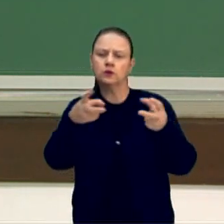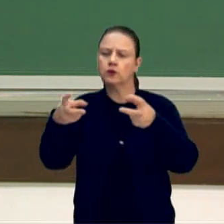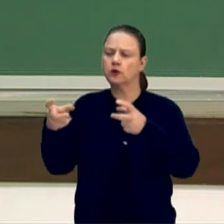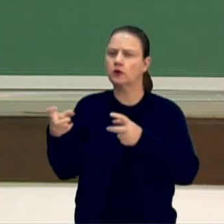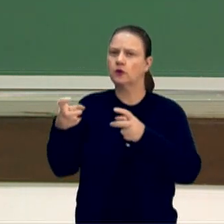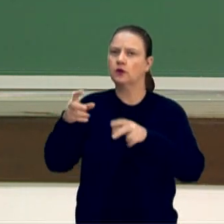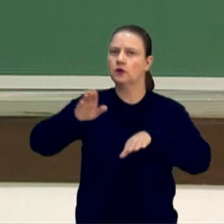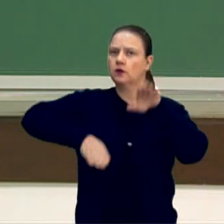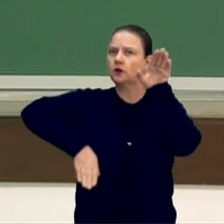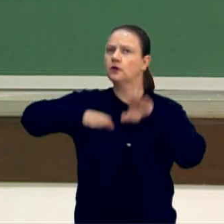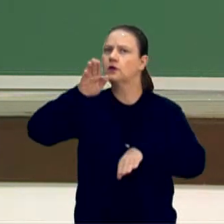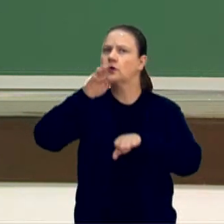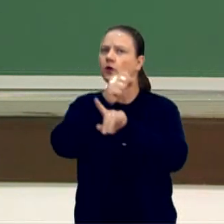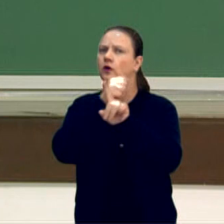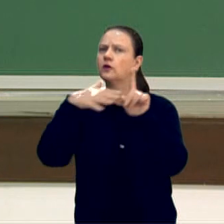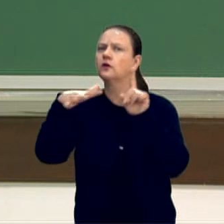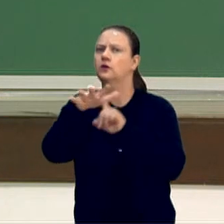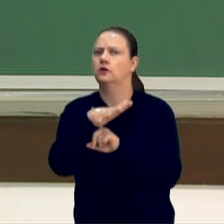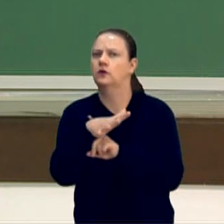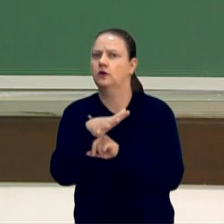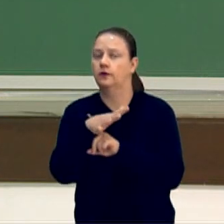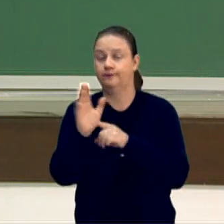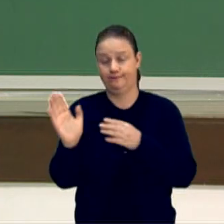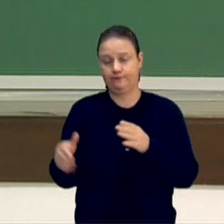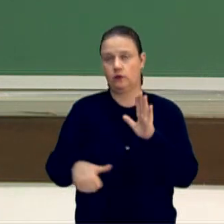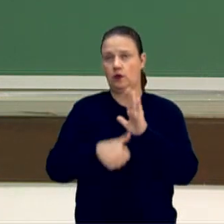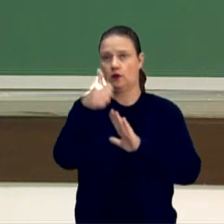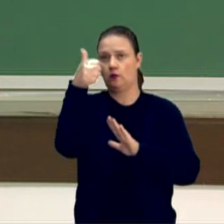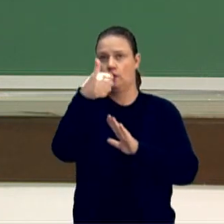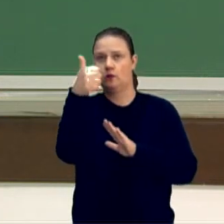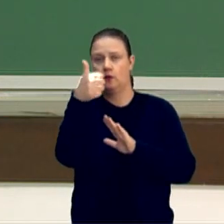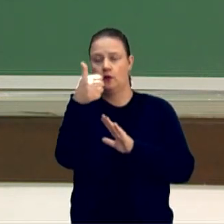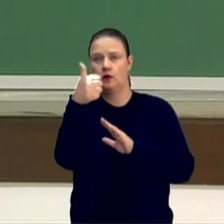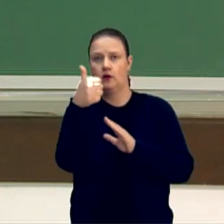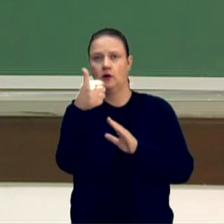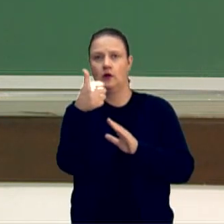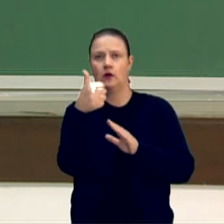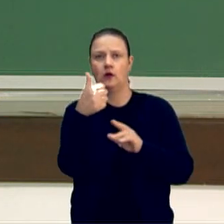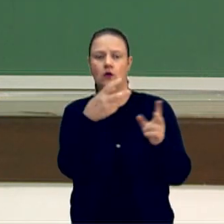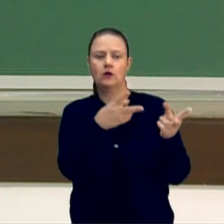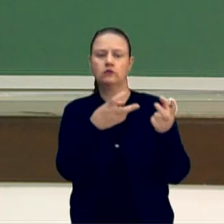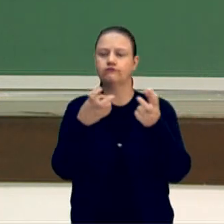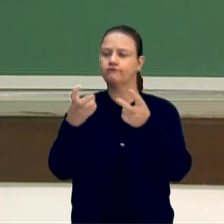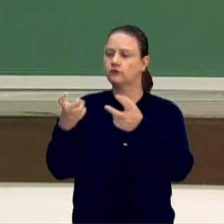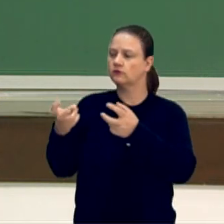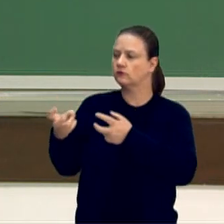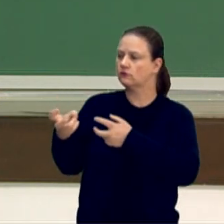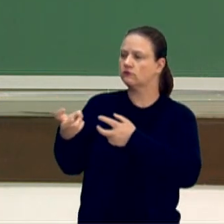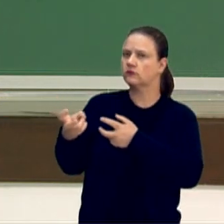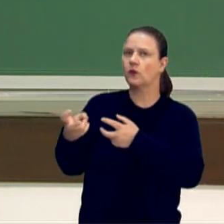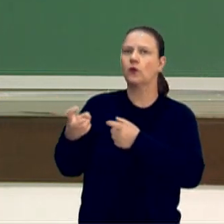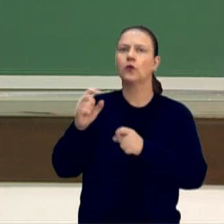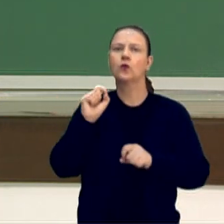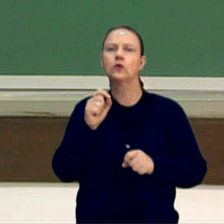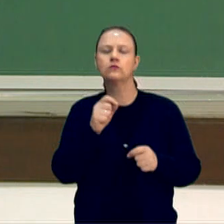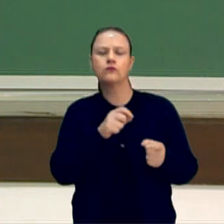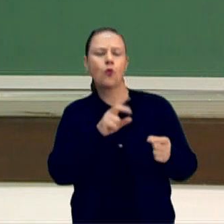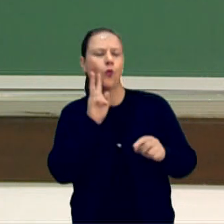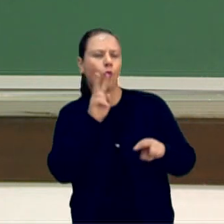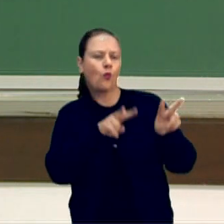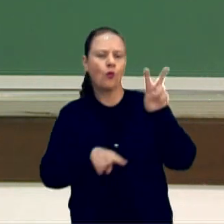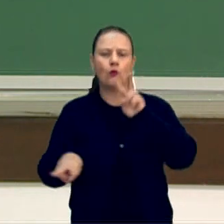dessas desigualdades sociais? A primeira delas é a desigualdade que do perceptível, do que você vê, do que você